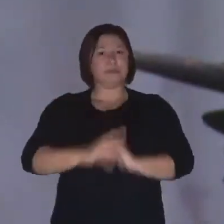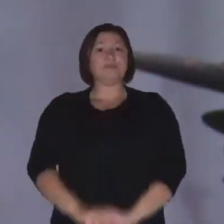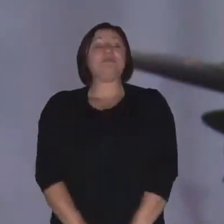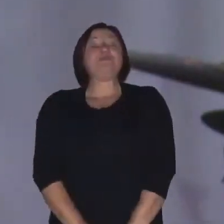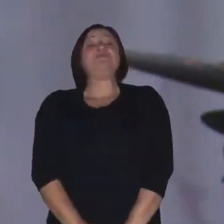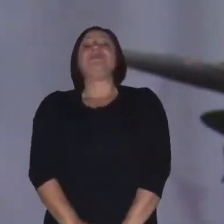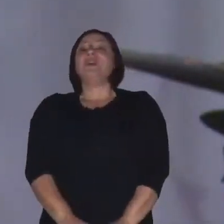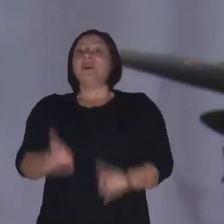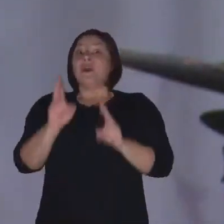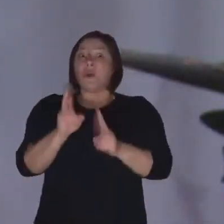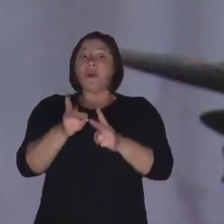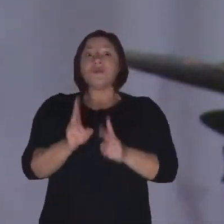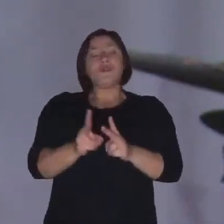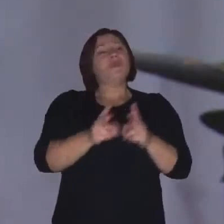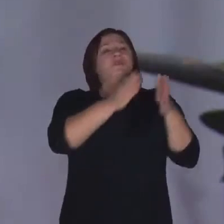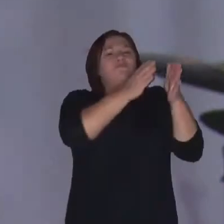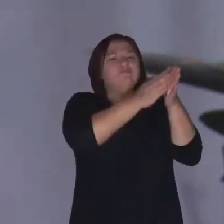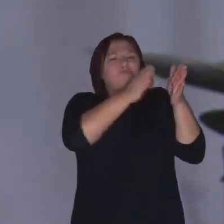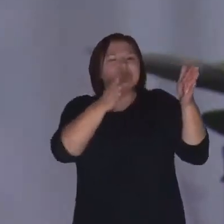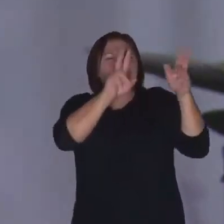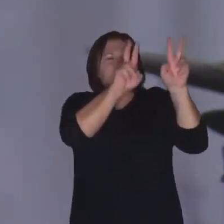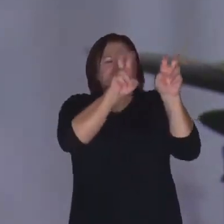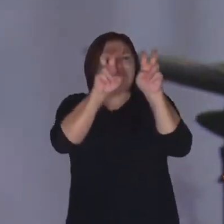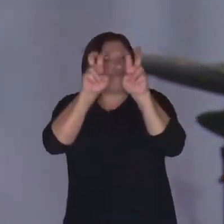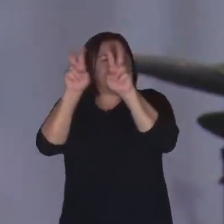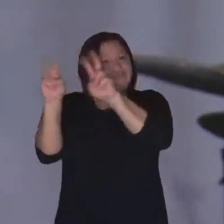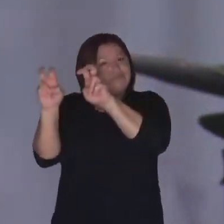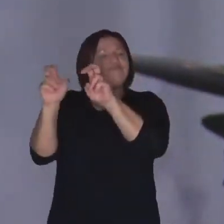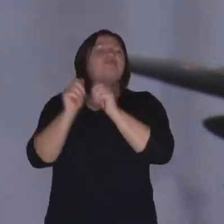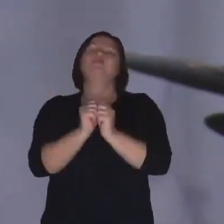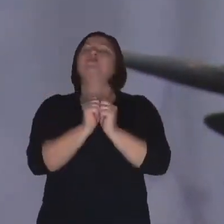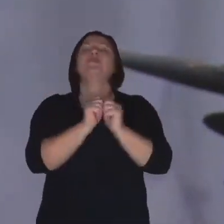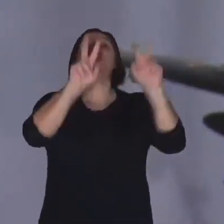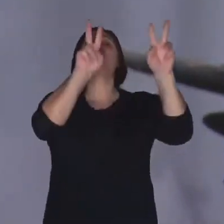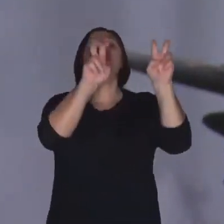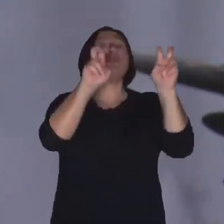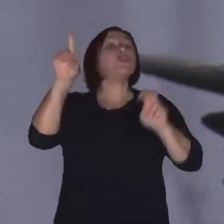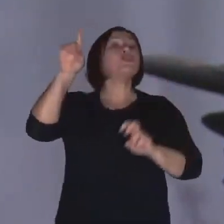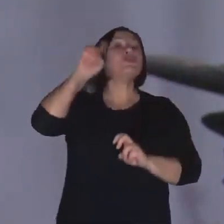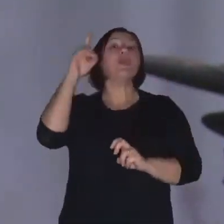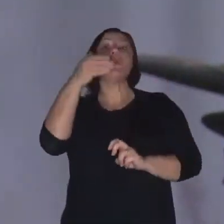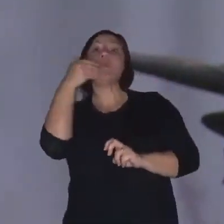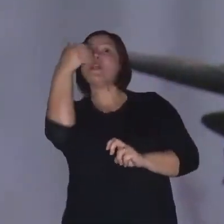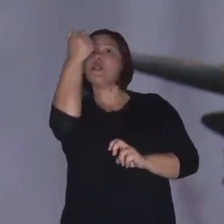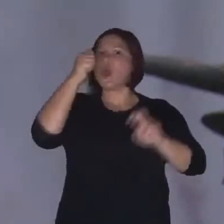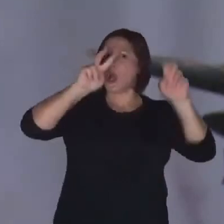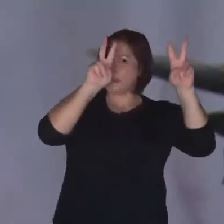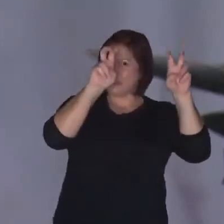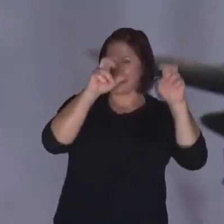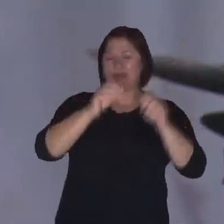Continuando então a nossa pequena série, com o título Dias Melhores, te convido nesse